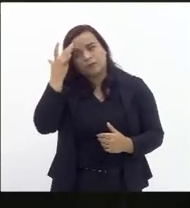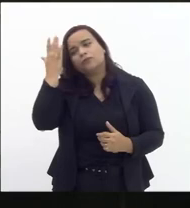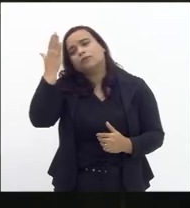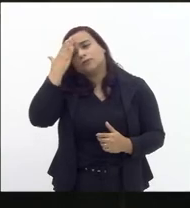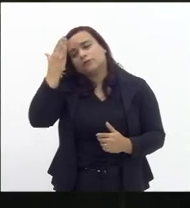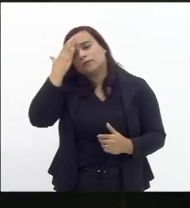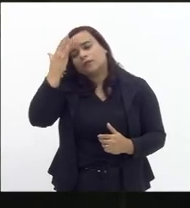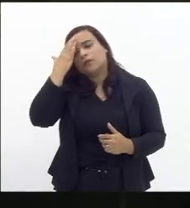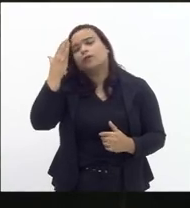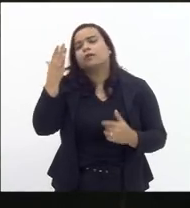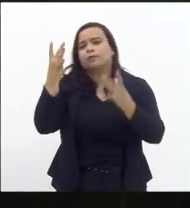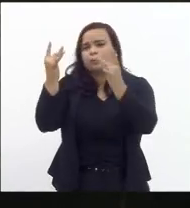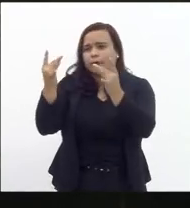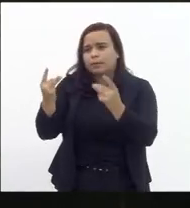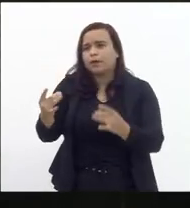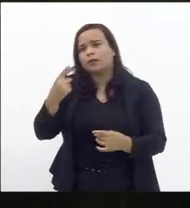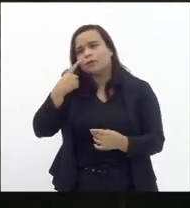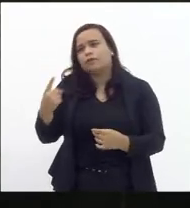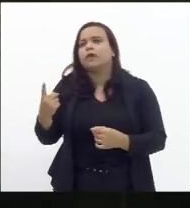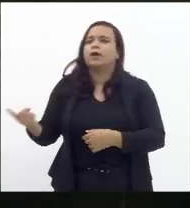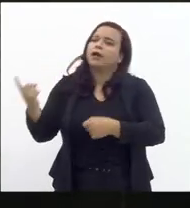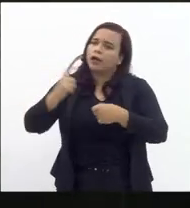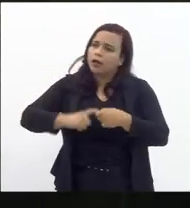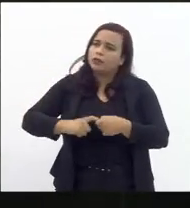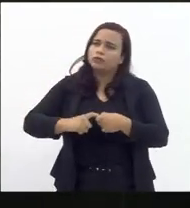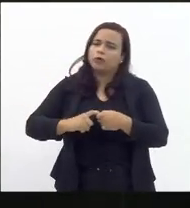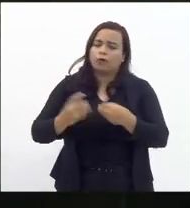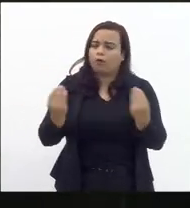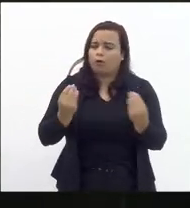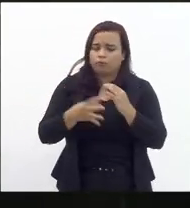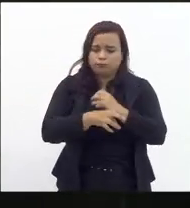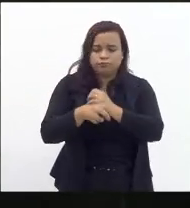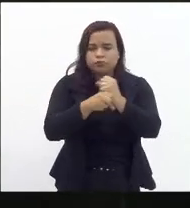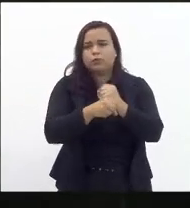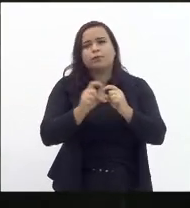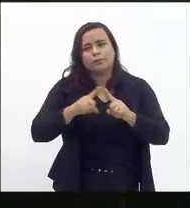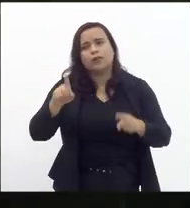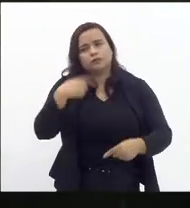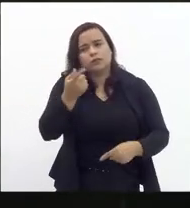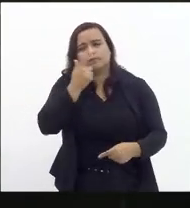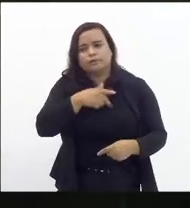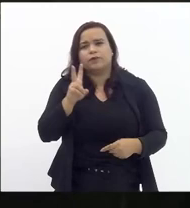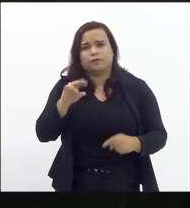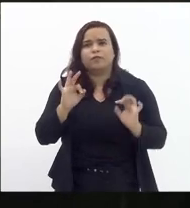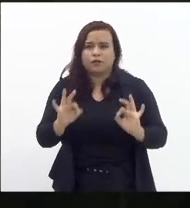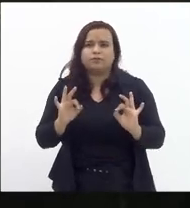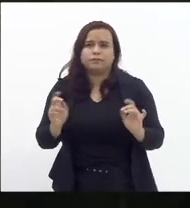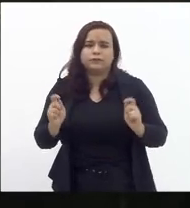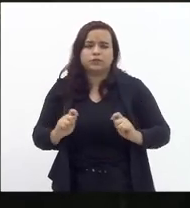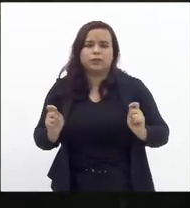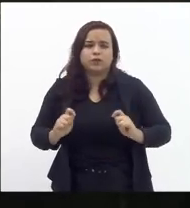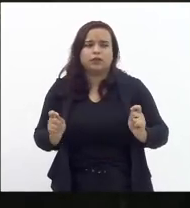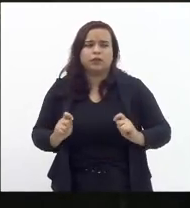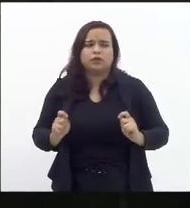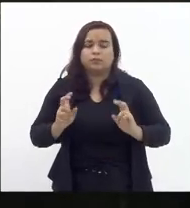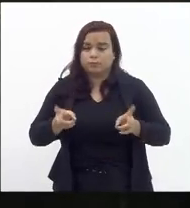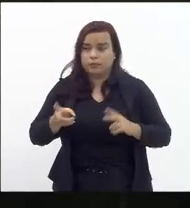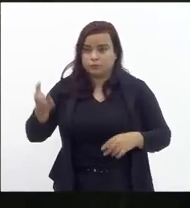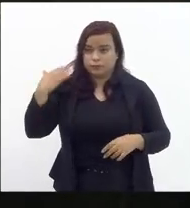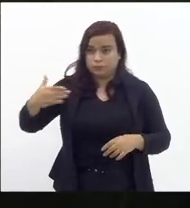de fato definir o retorno. Mas nós vamos chegar lá, nós vamos chegar lá. Mesmo na época